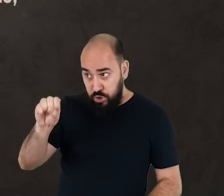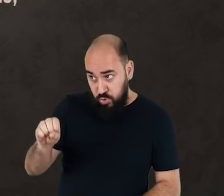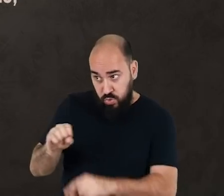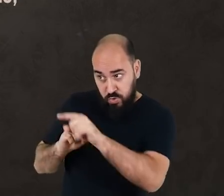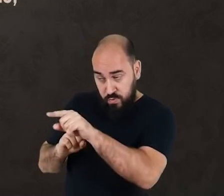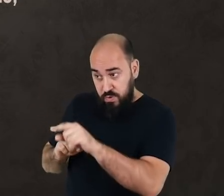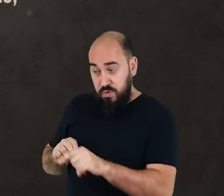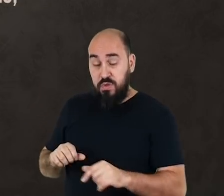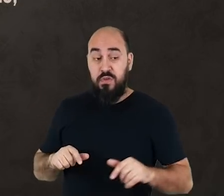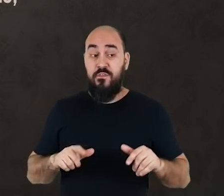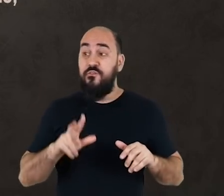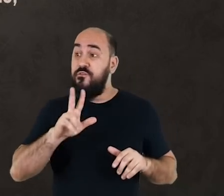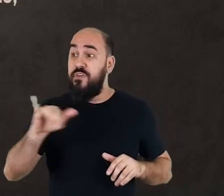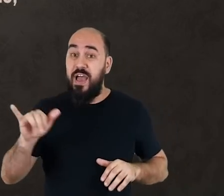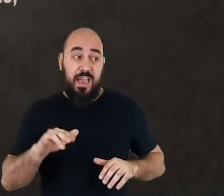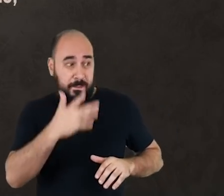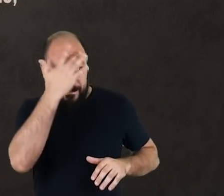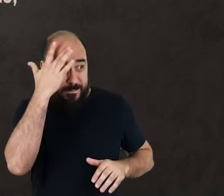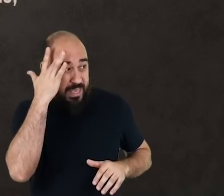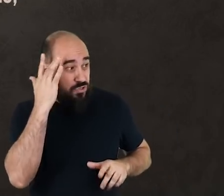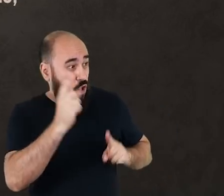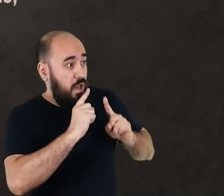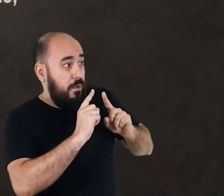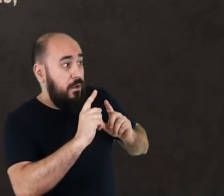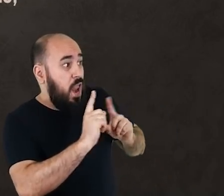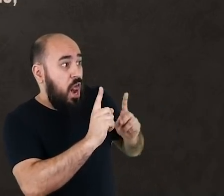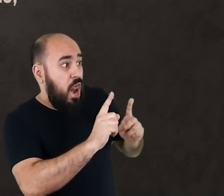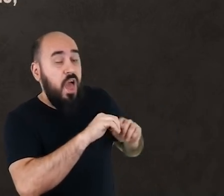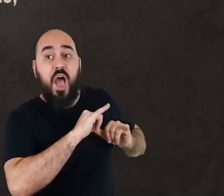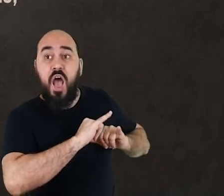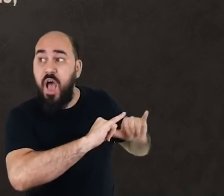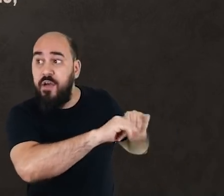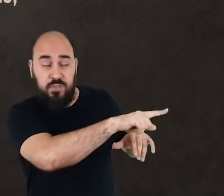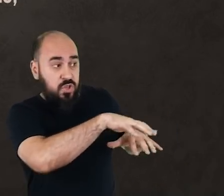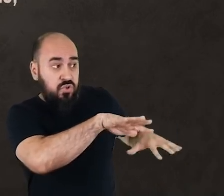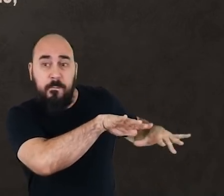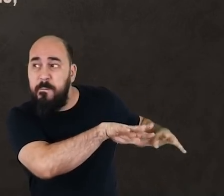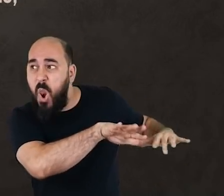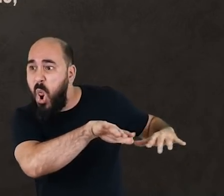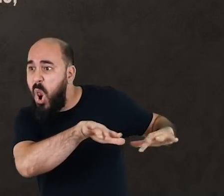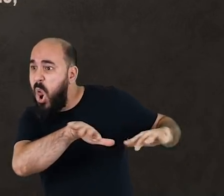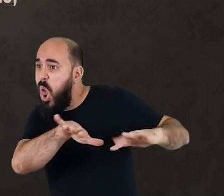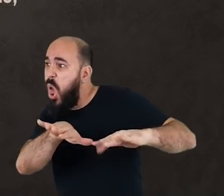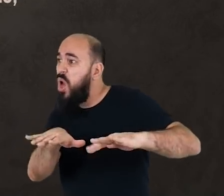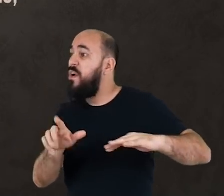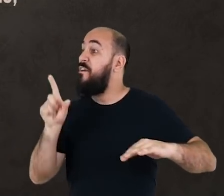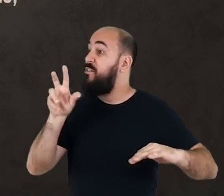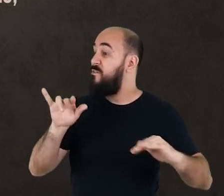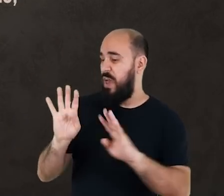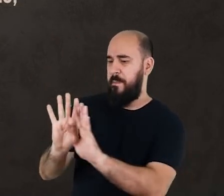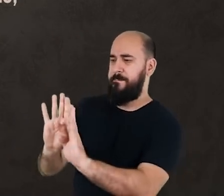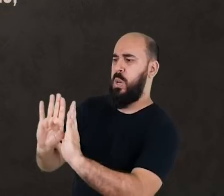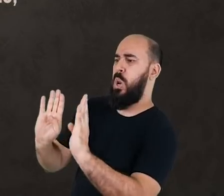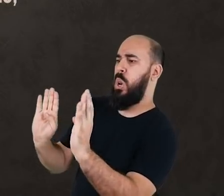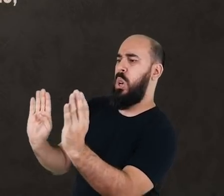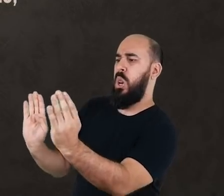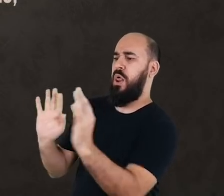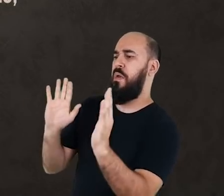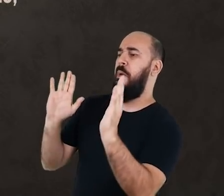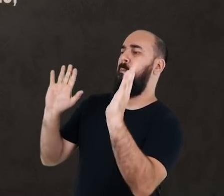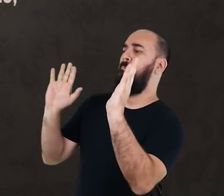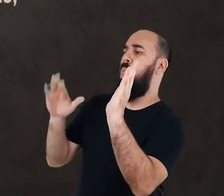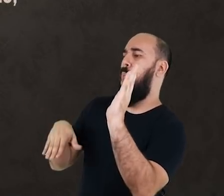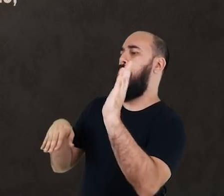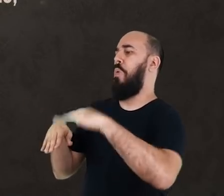muitas nações, como faz o mar subir as suas ondas. Elas destruirão os muros de Tiro, e deitarão abaixo as